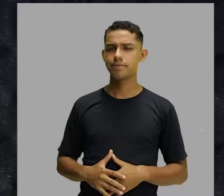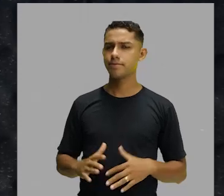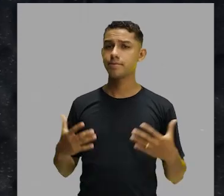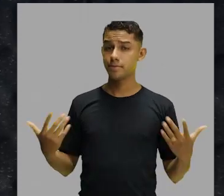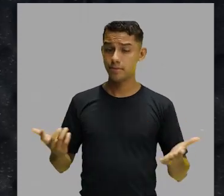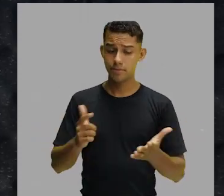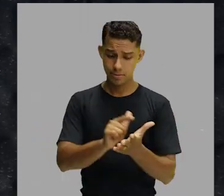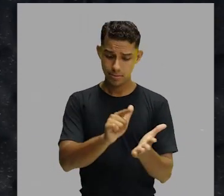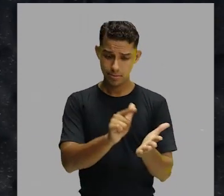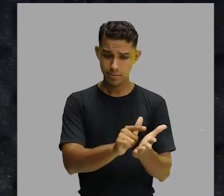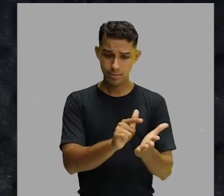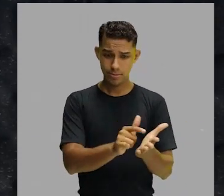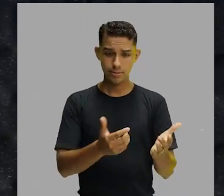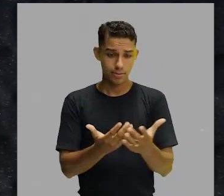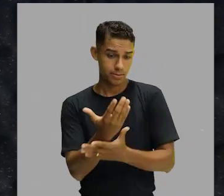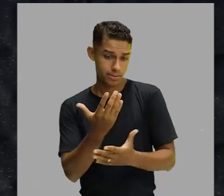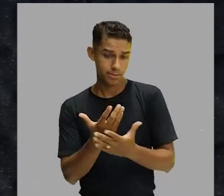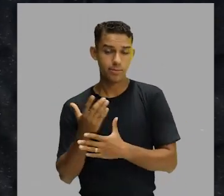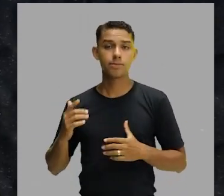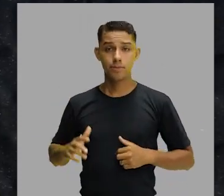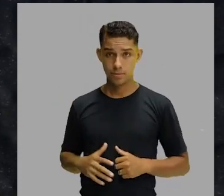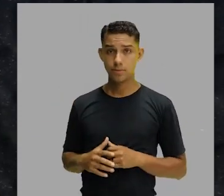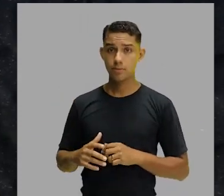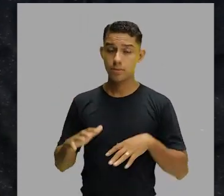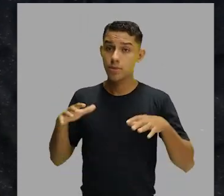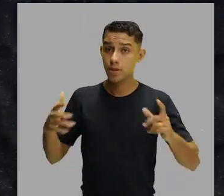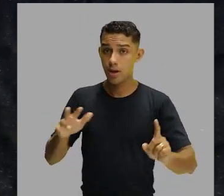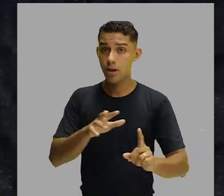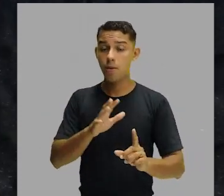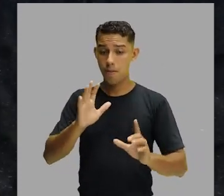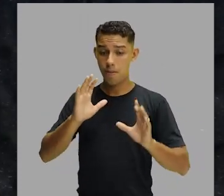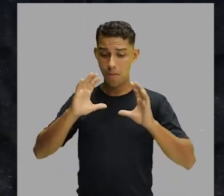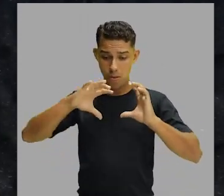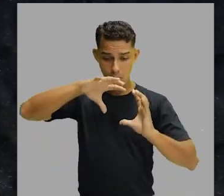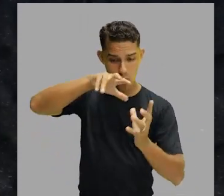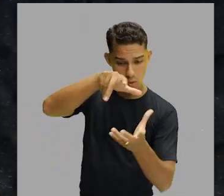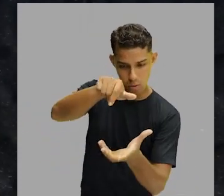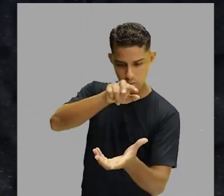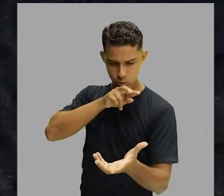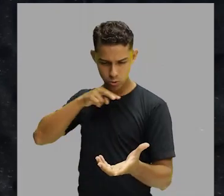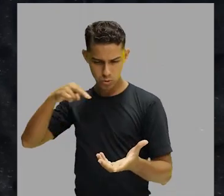livros. Aquela história de que o centro do universo